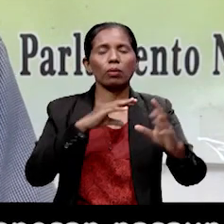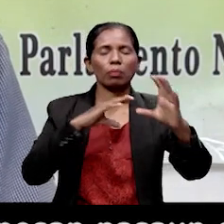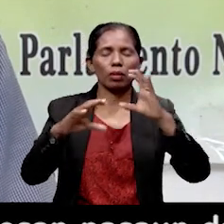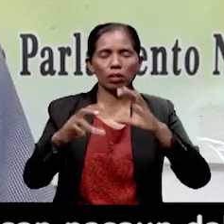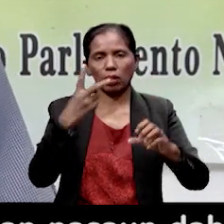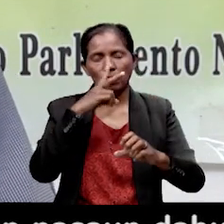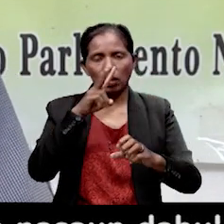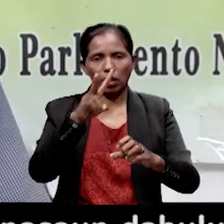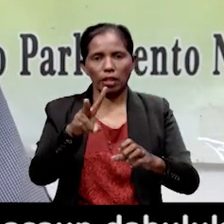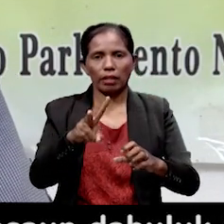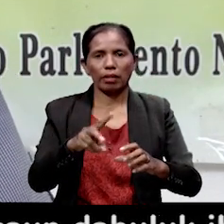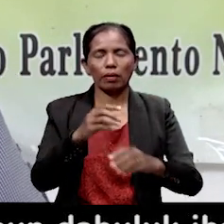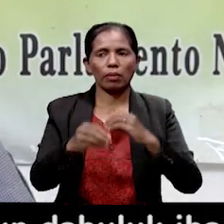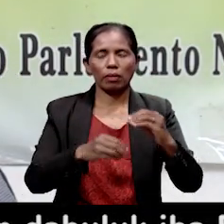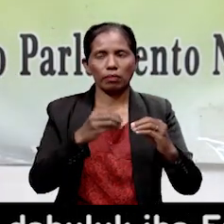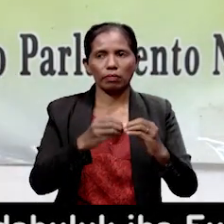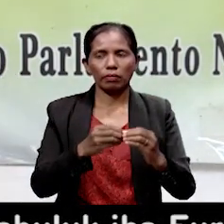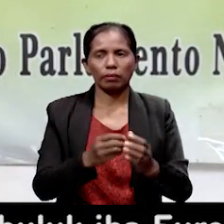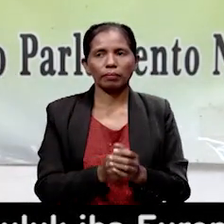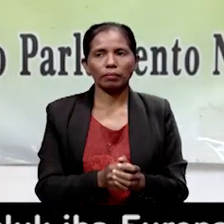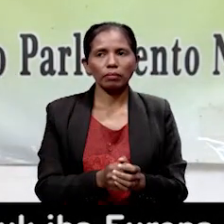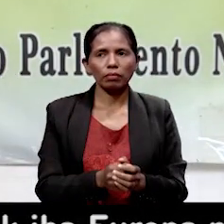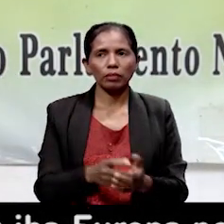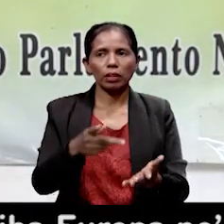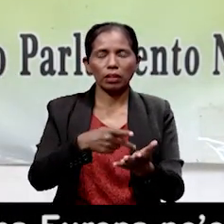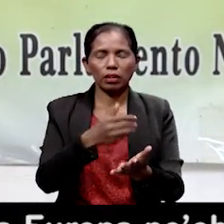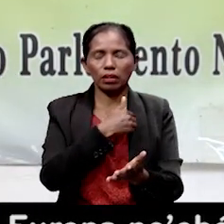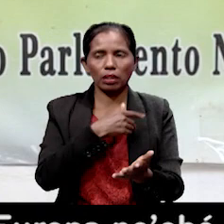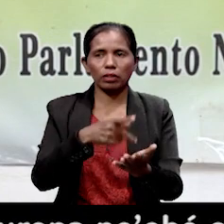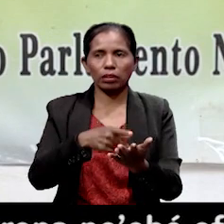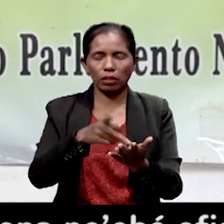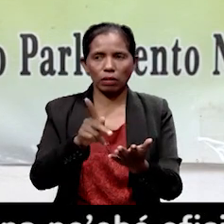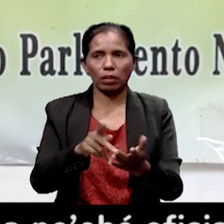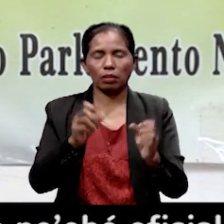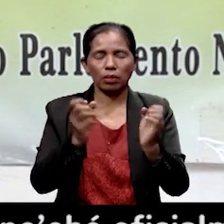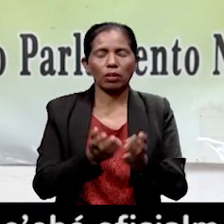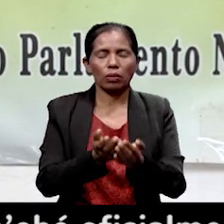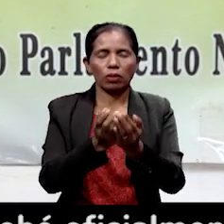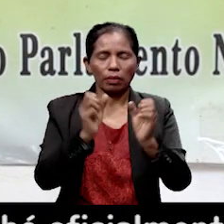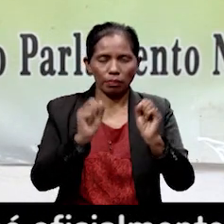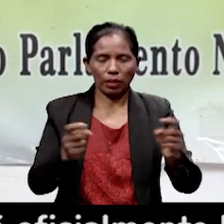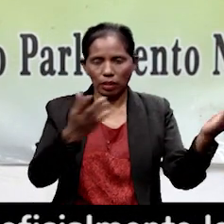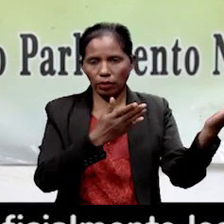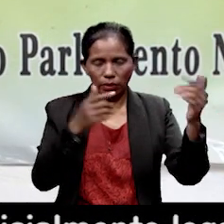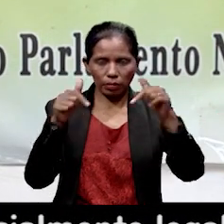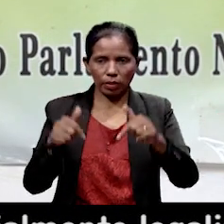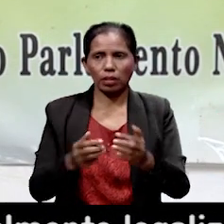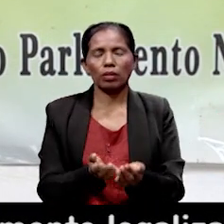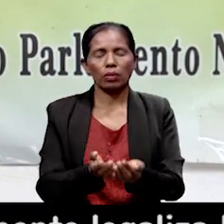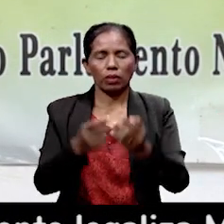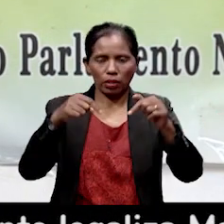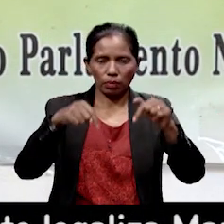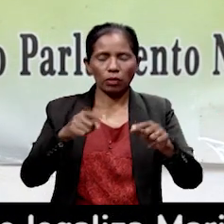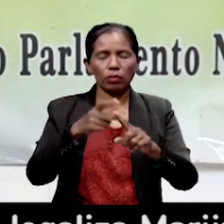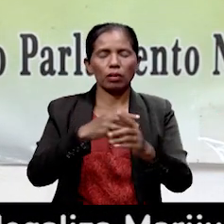kona ba metari itu ane be mak sira selu ne selu ana para ver se rone bele mai tambah buat dian rone atu to setembro